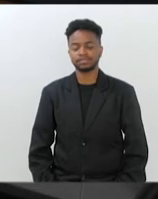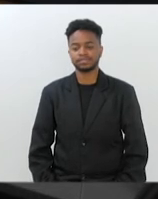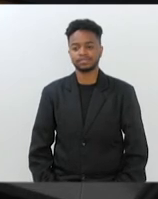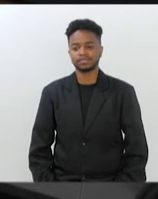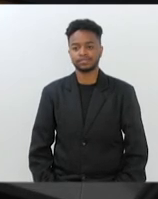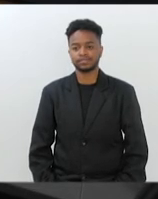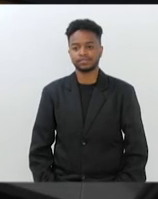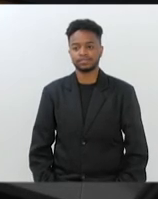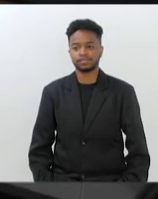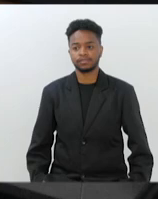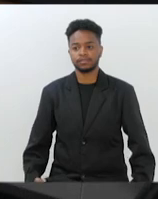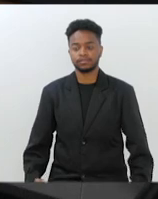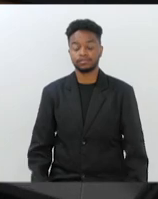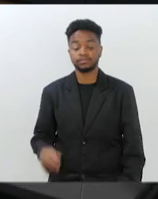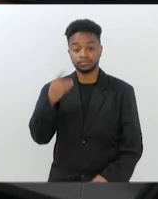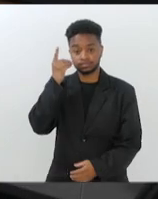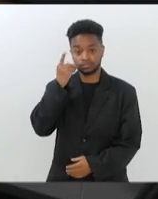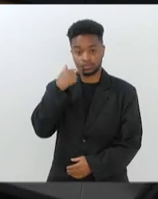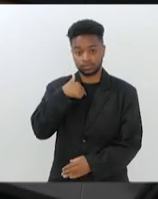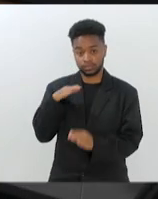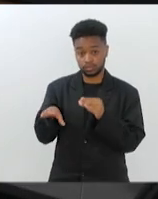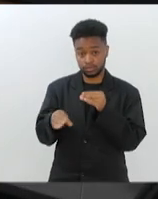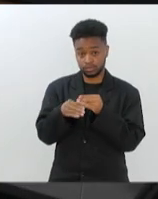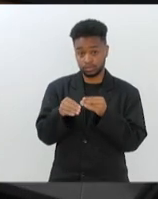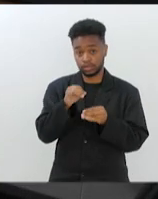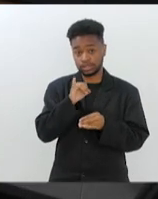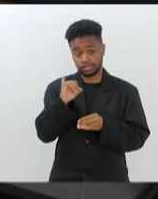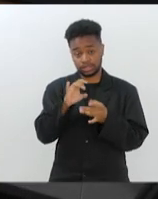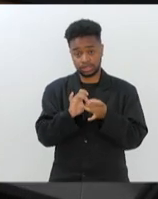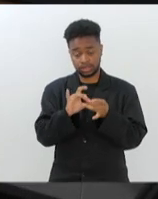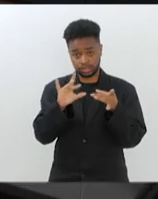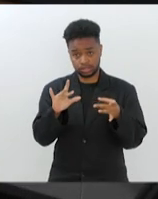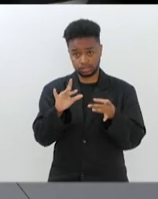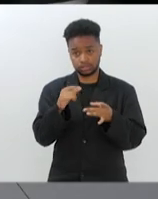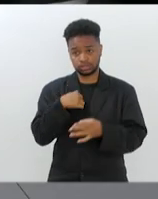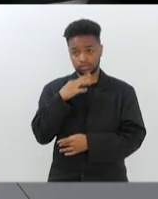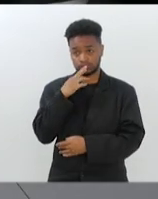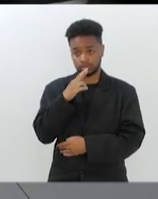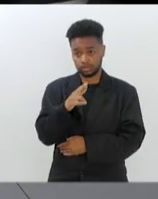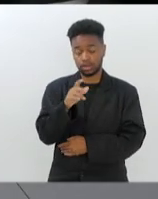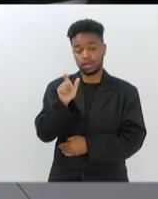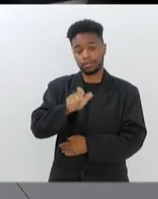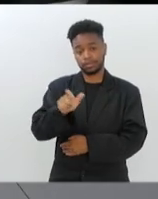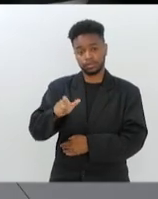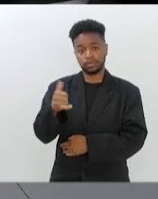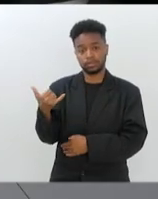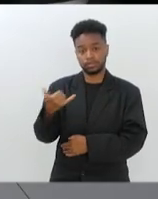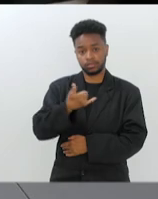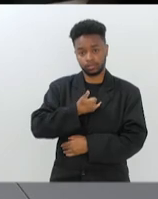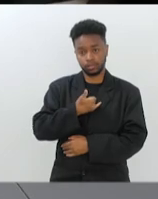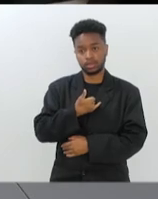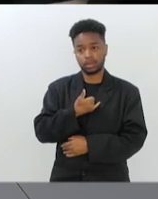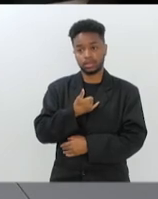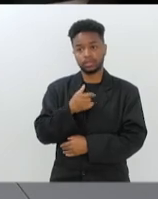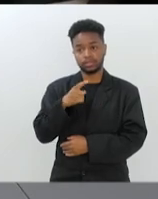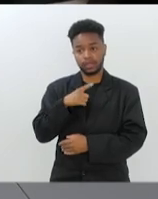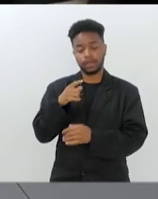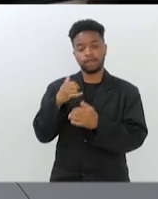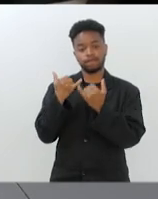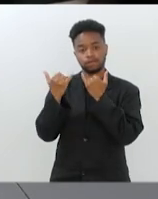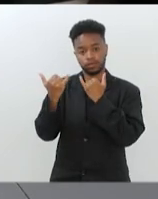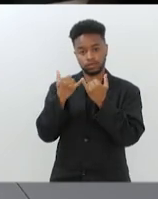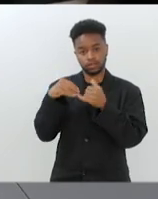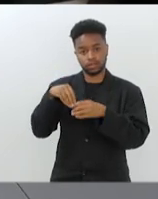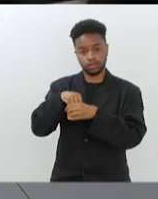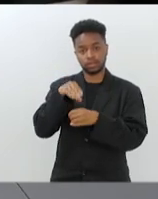Deputado a título de contribuição vossa excelência me permite eles também estão me garantindo aqui que todas as informações estão no CAF estão no